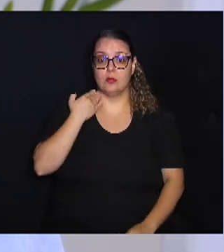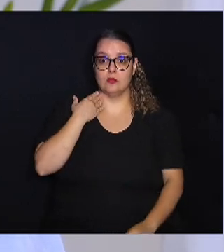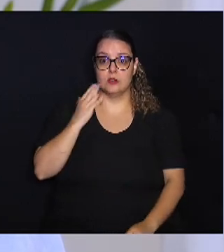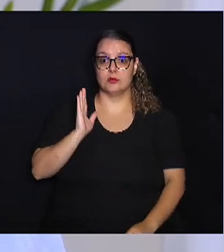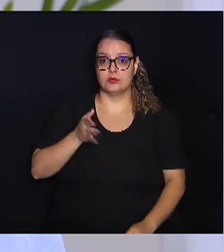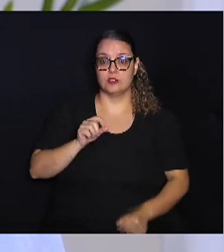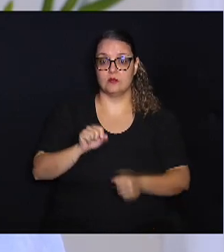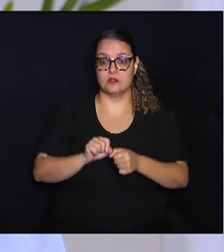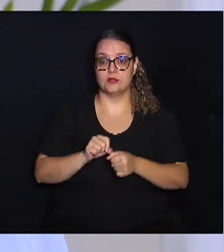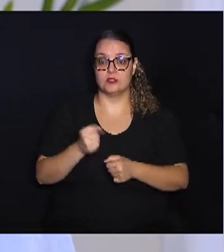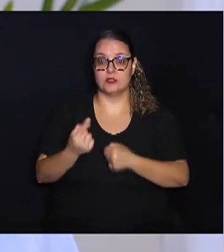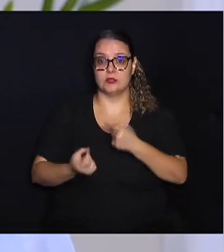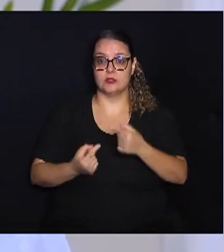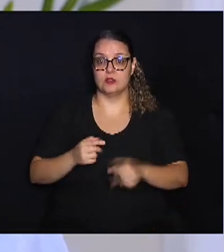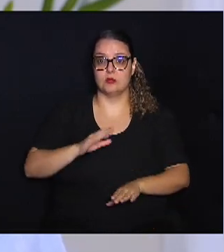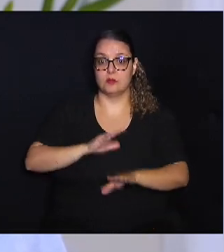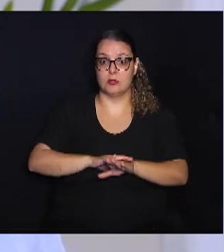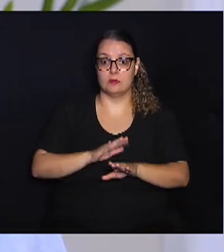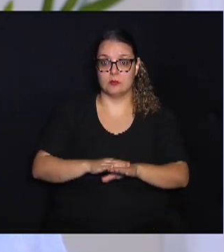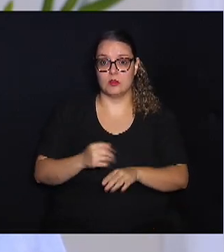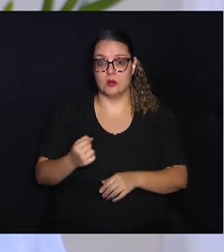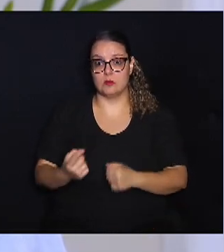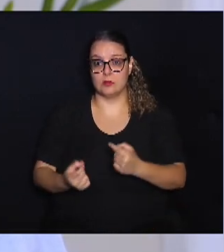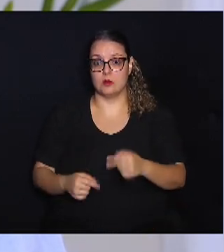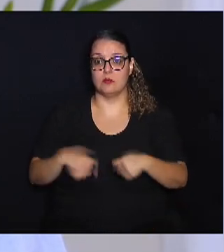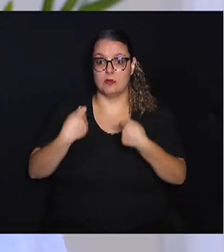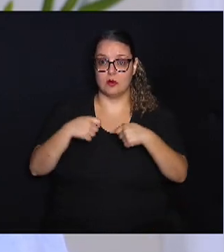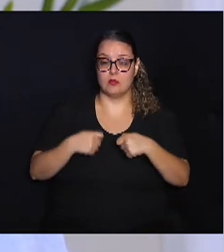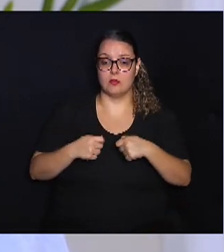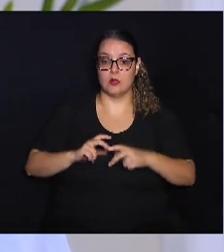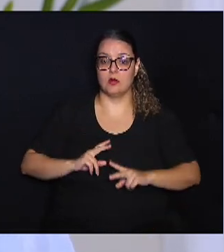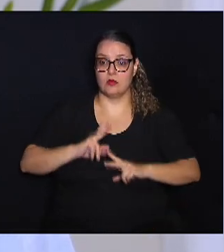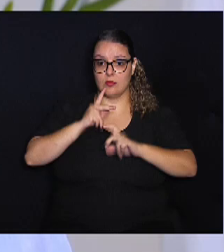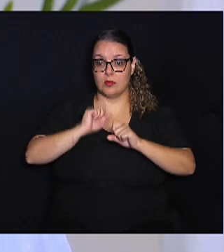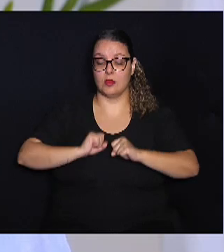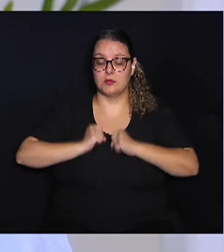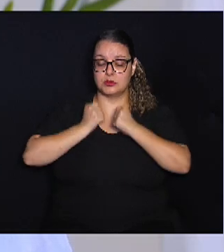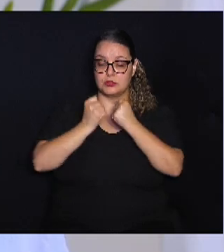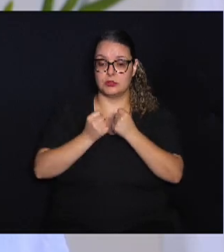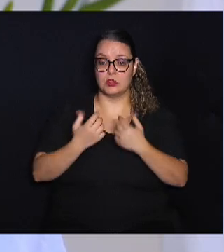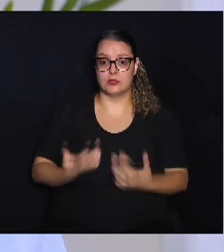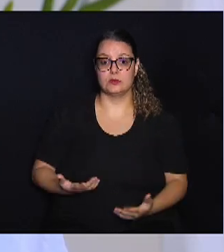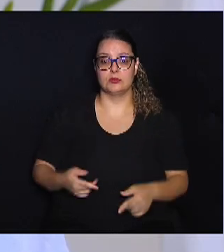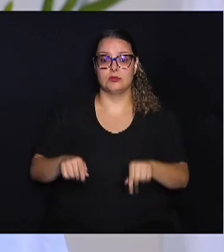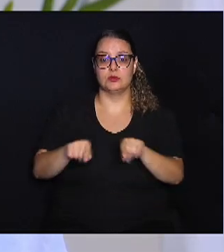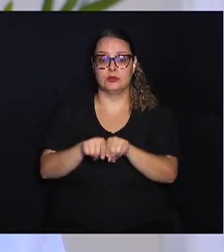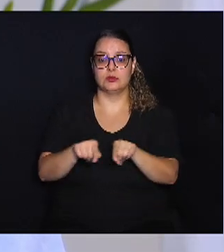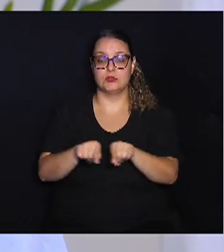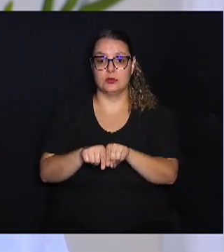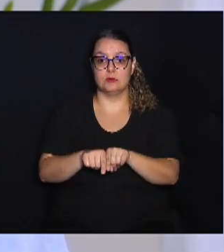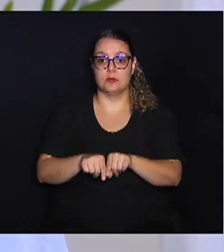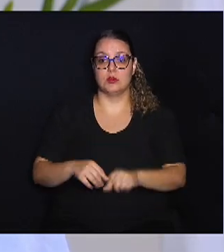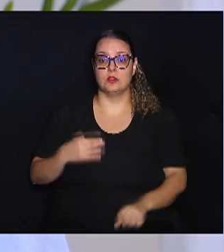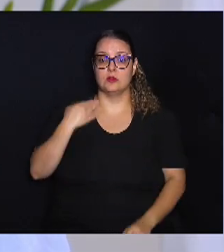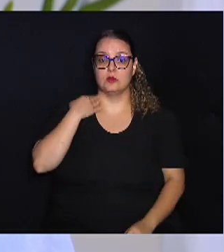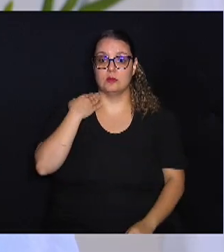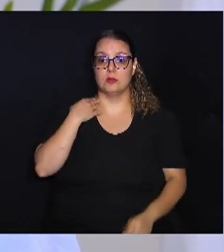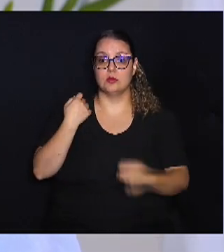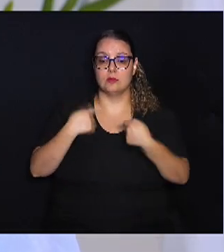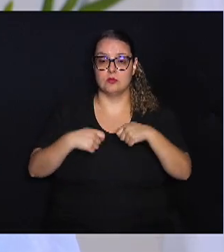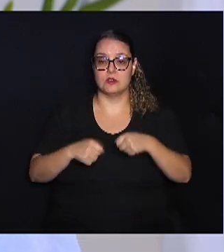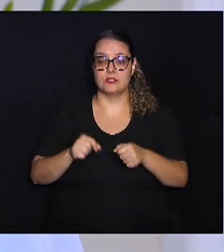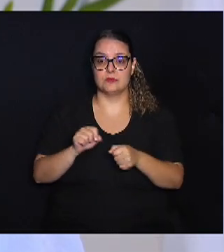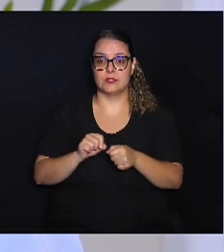fazendo algumas ações pontuais, isso vai precisar ser fortificado. Além disso, o que os bancos vão precisar